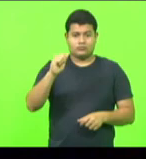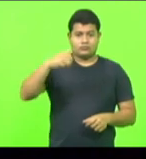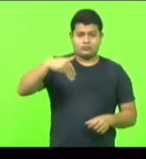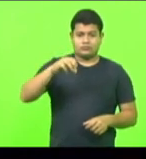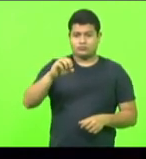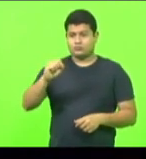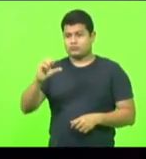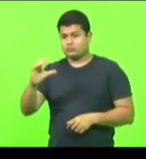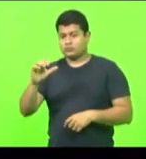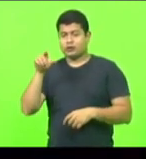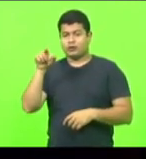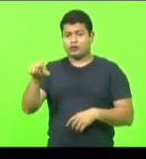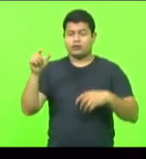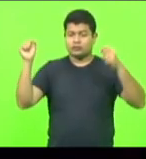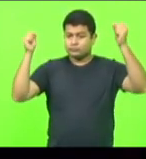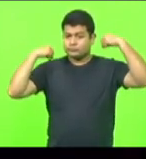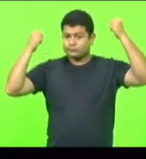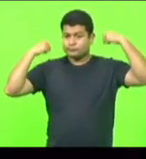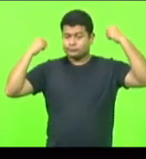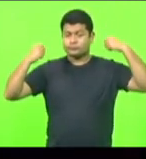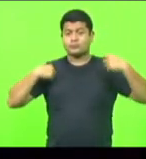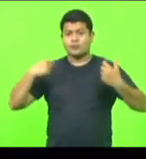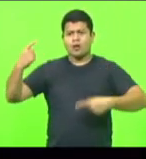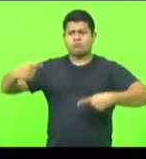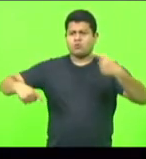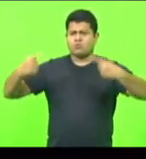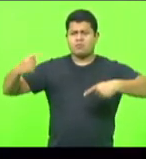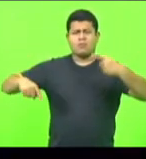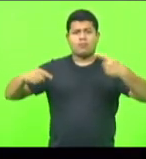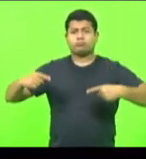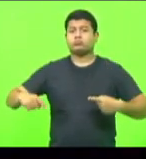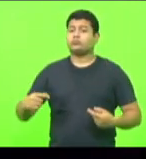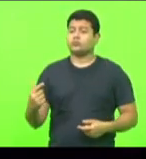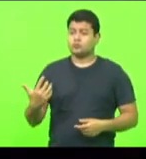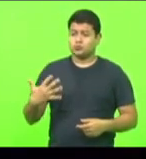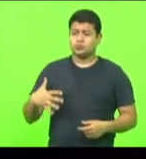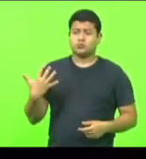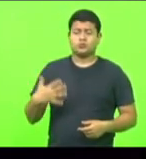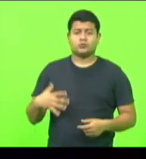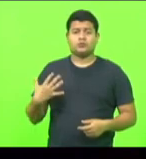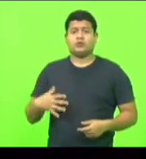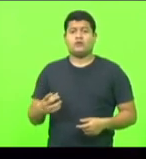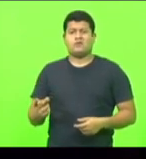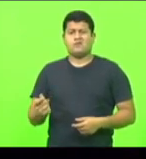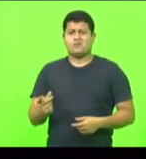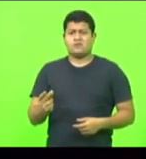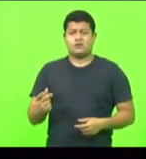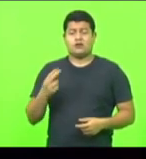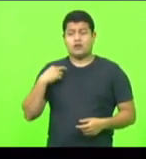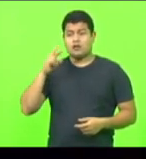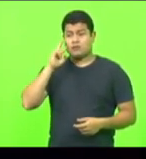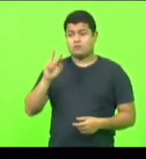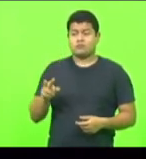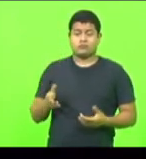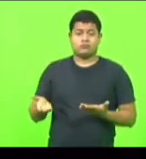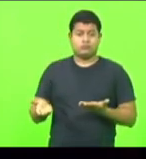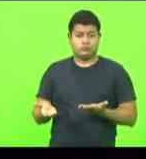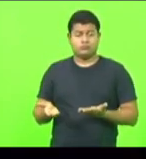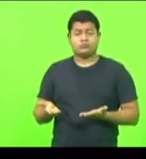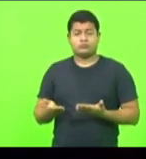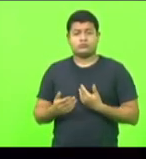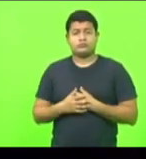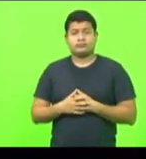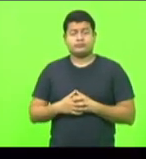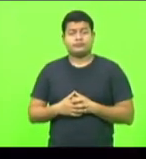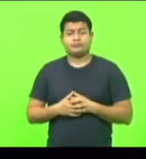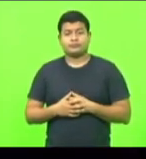Chapecó, realmente um debate de altíssimo nível, como eu não via há muito tempo.